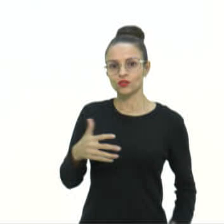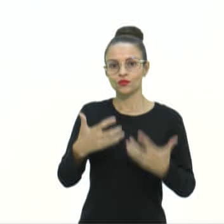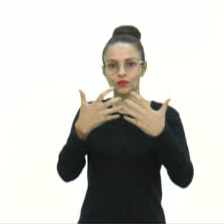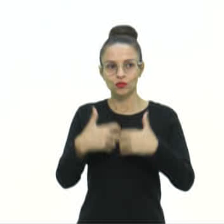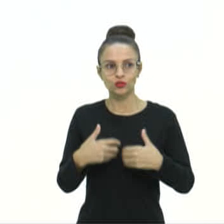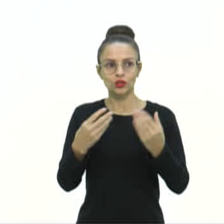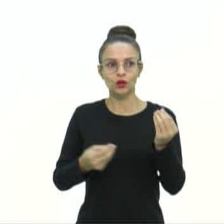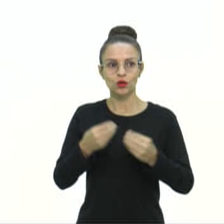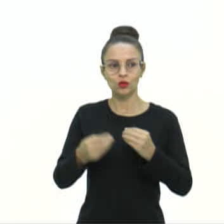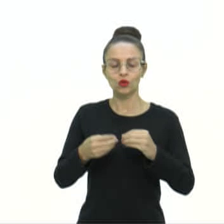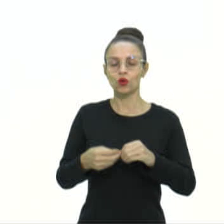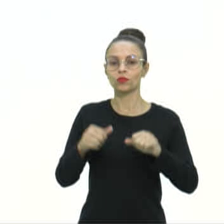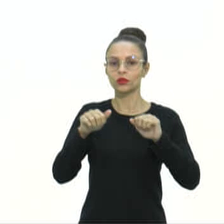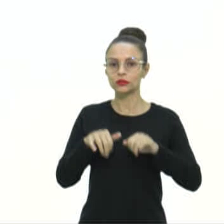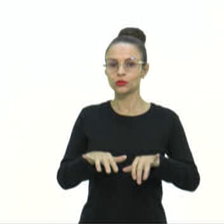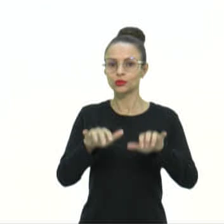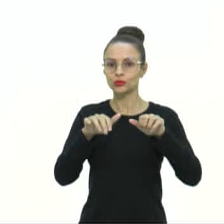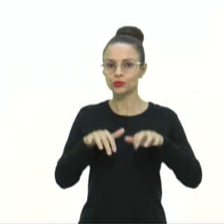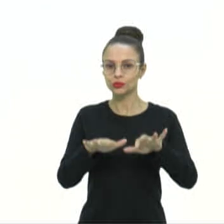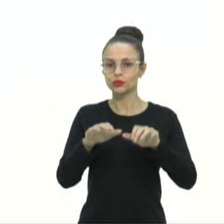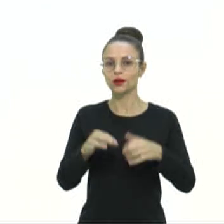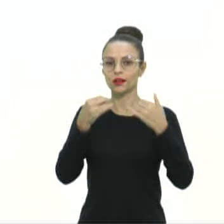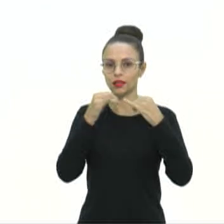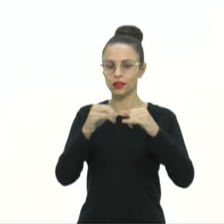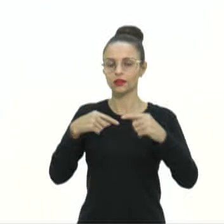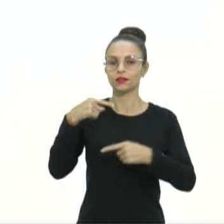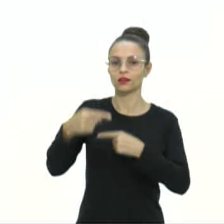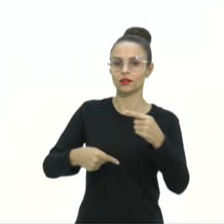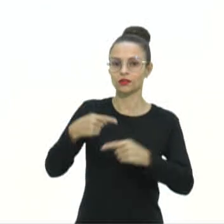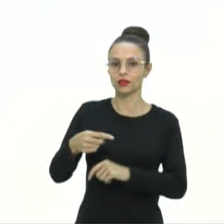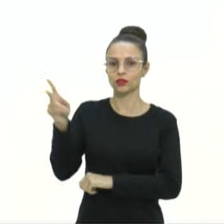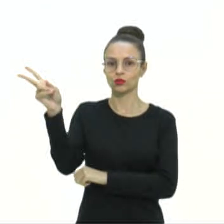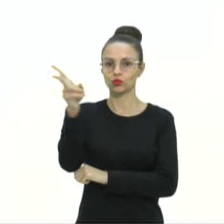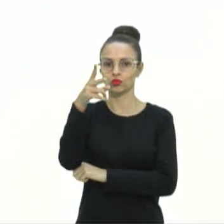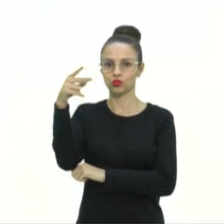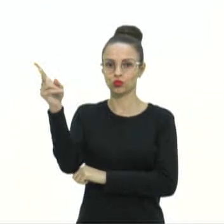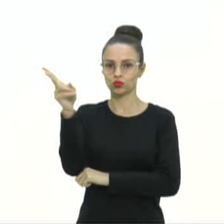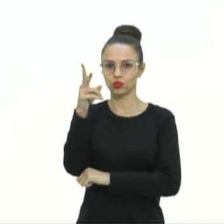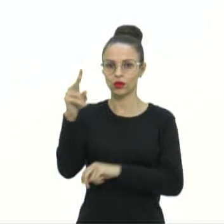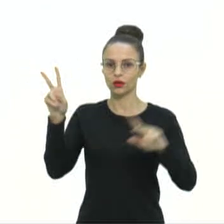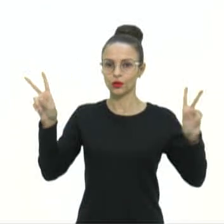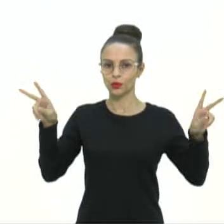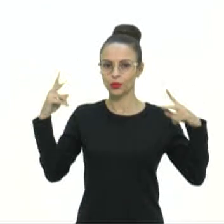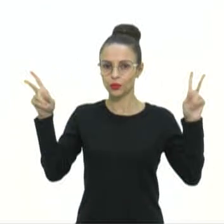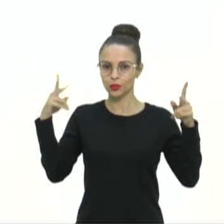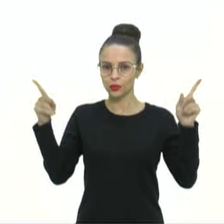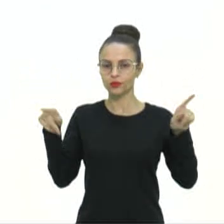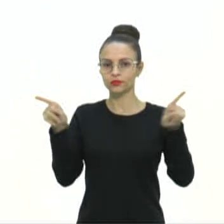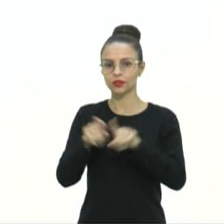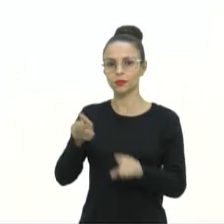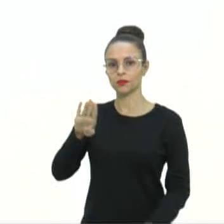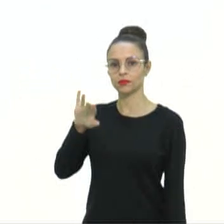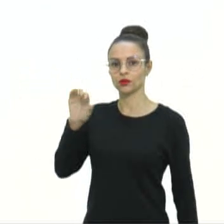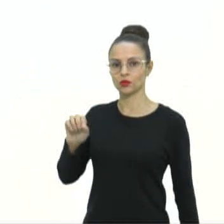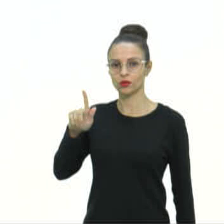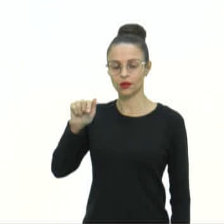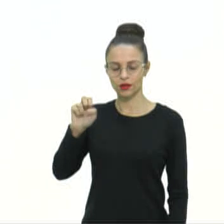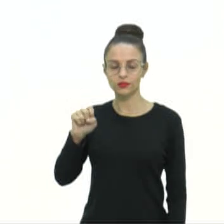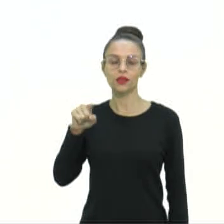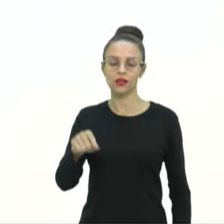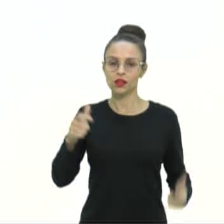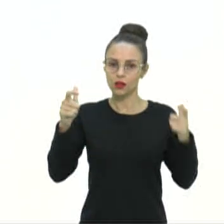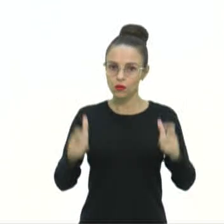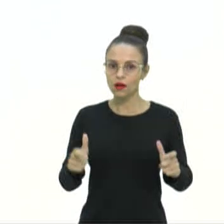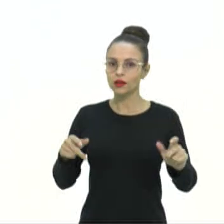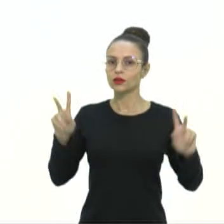estação híbrida de geração de eletricidade movida a energia eólica e biogás. Essa estação possibilita que a energia gerada no